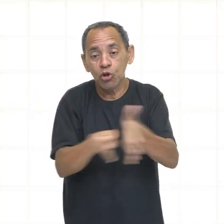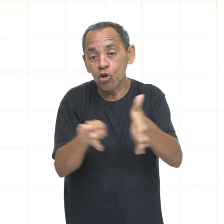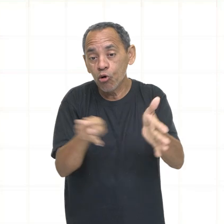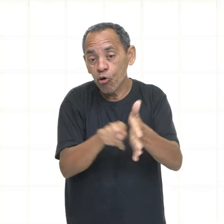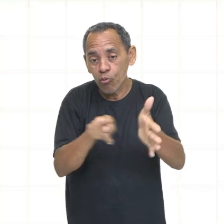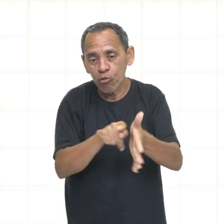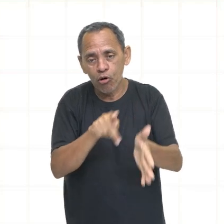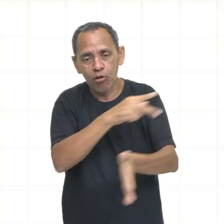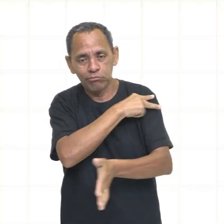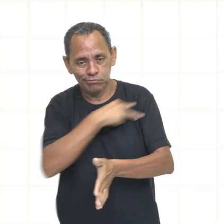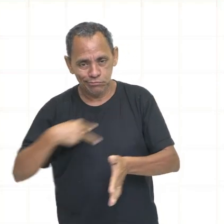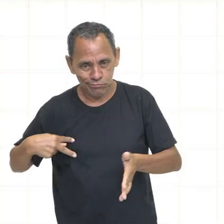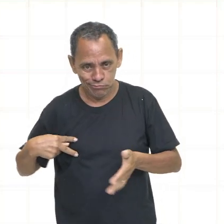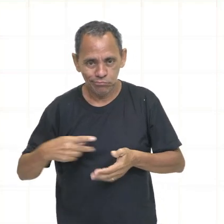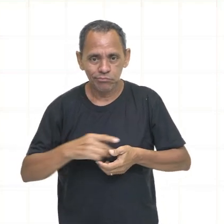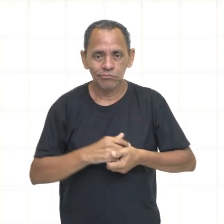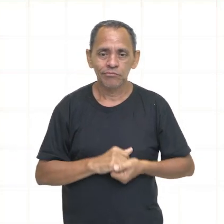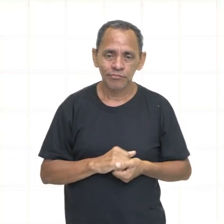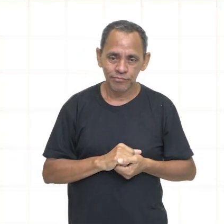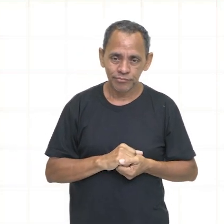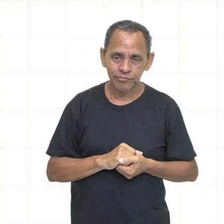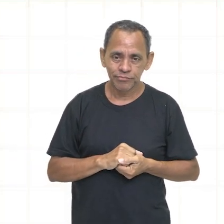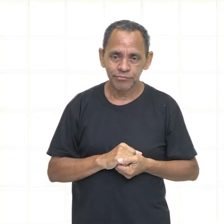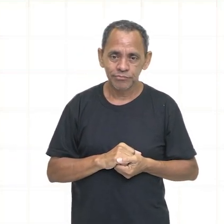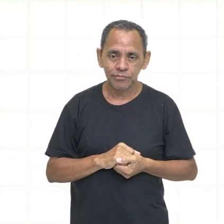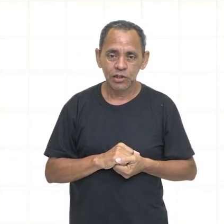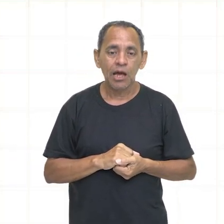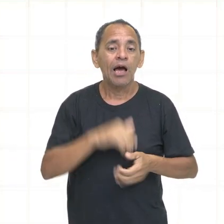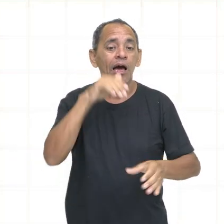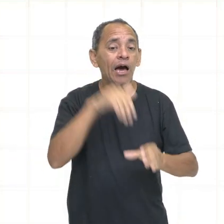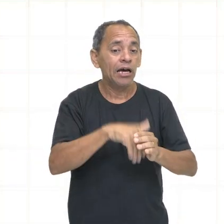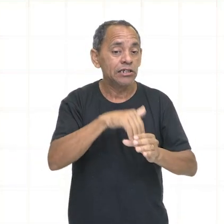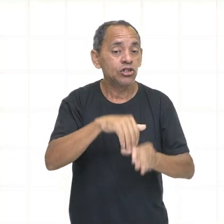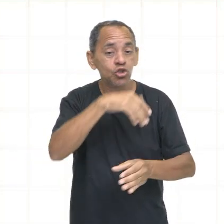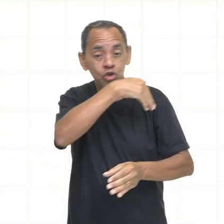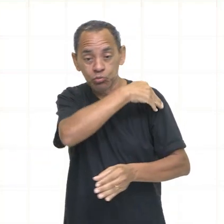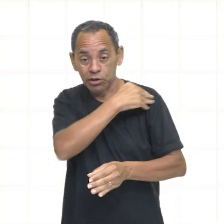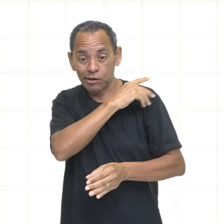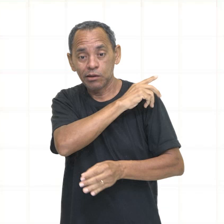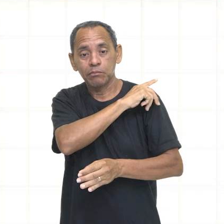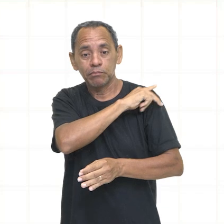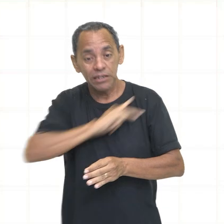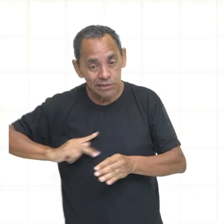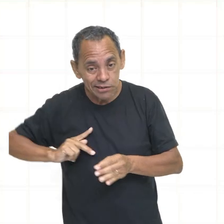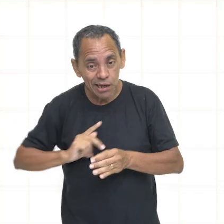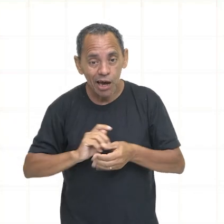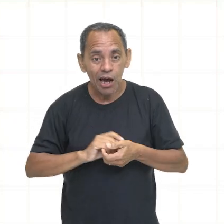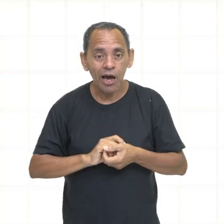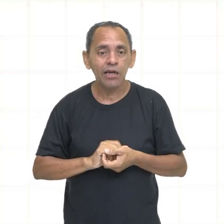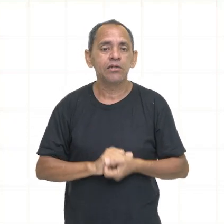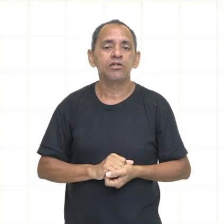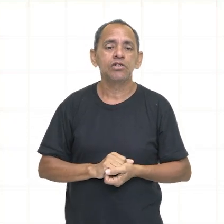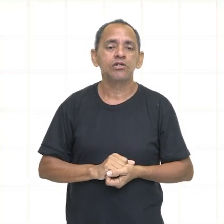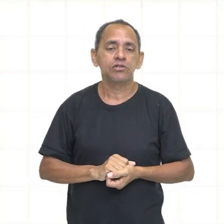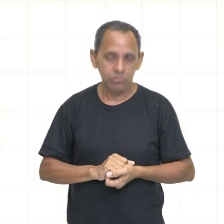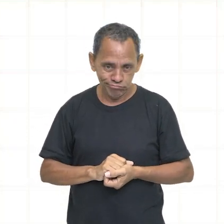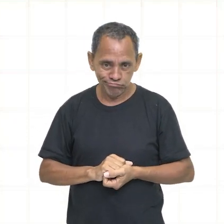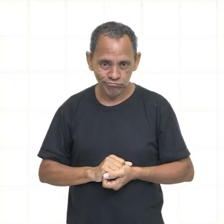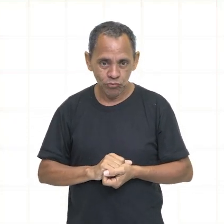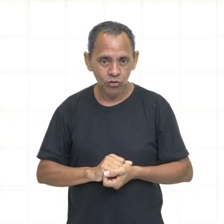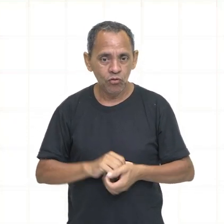presidente da República, tá, gente? As eleições presidenciais foram suspensas, as greves foram proibidas e